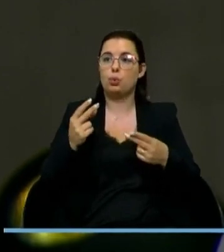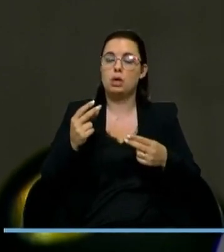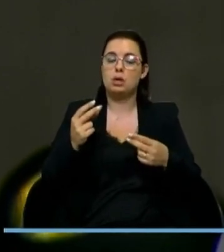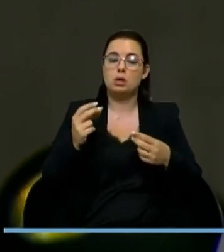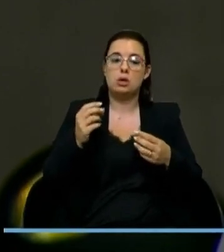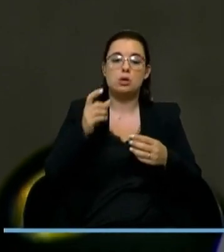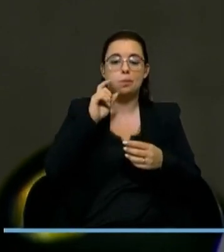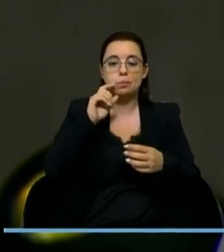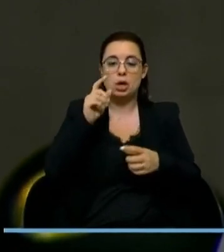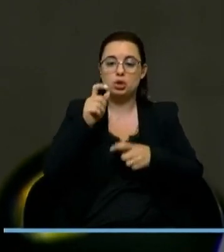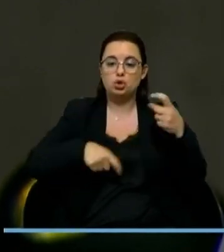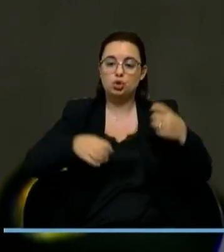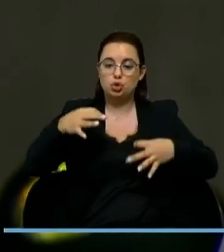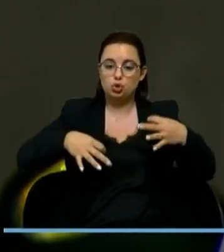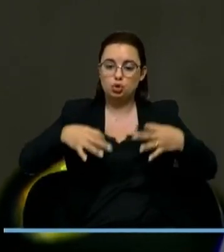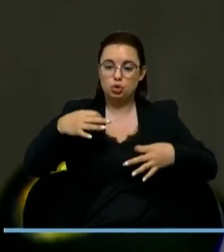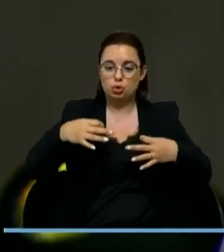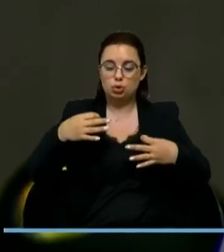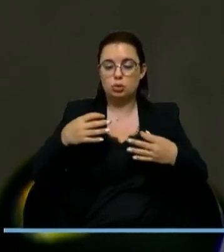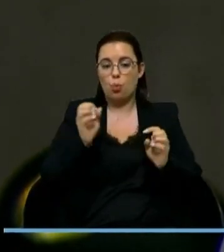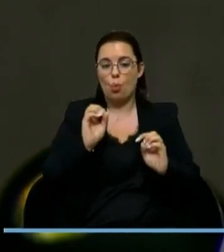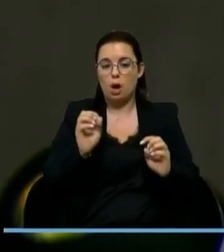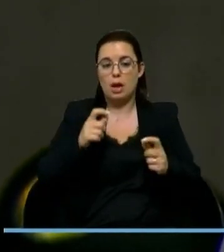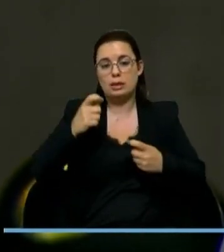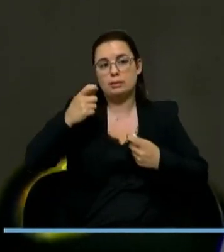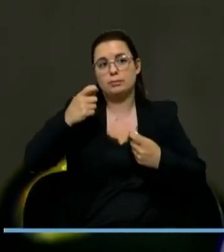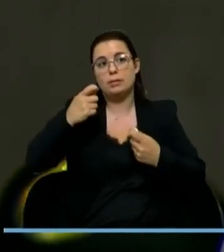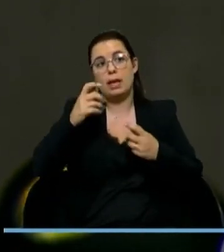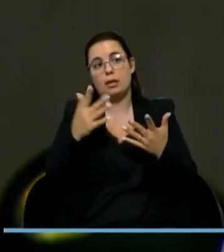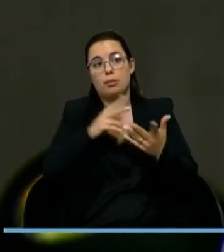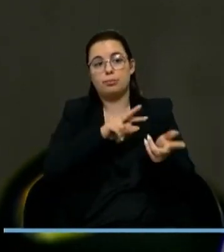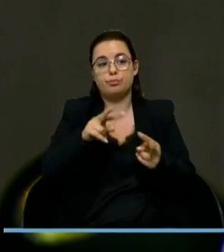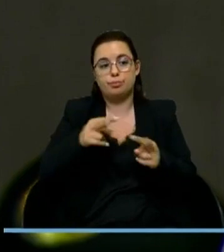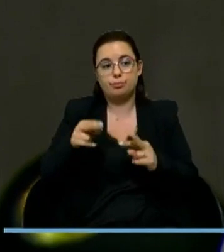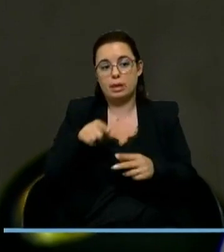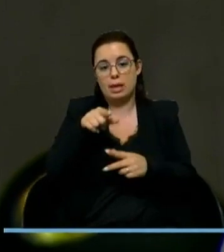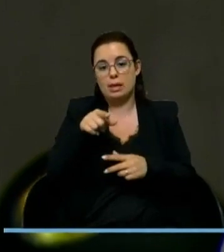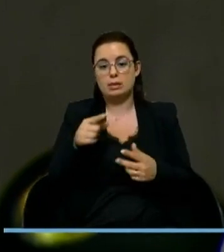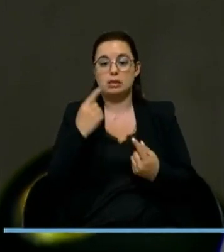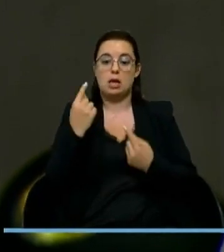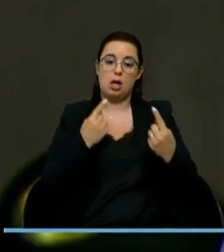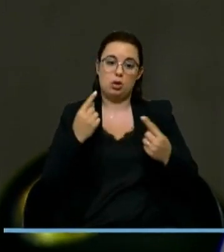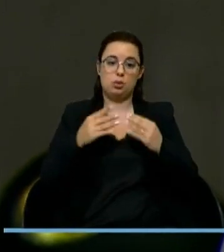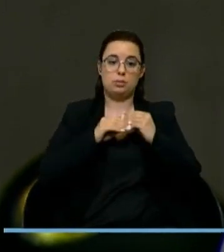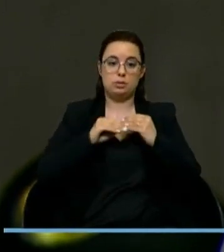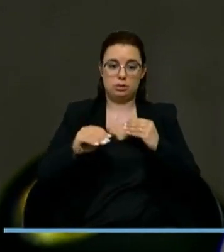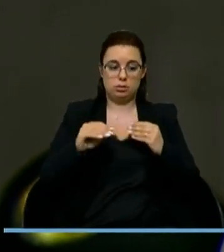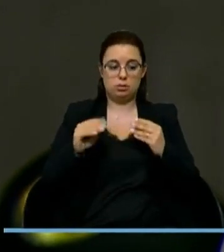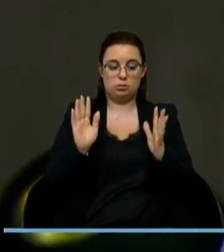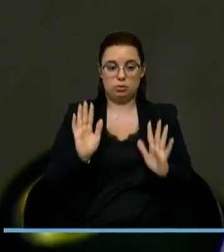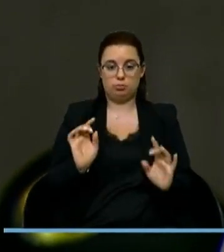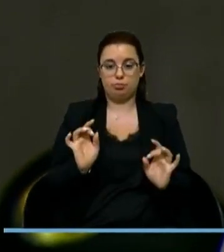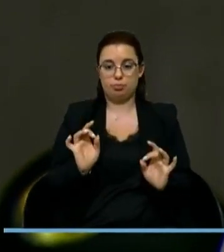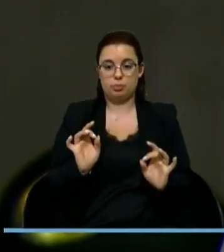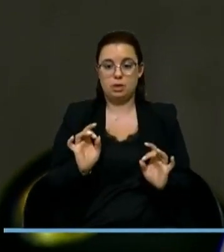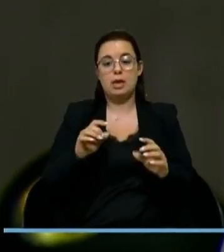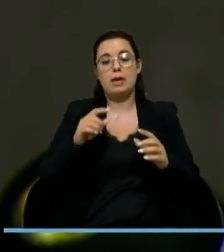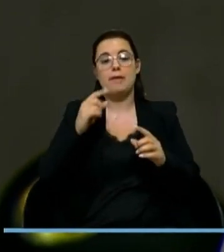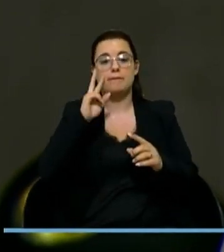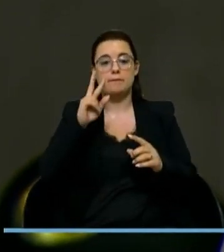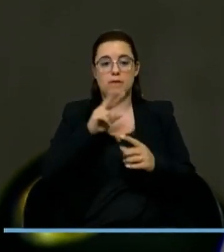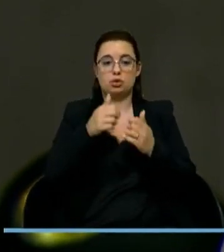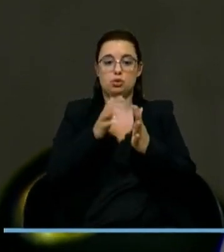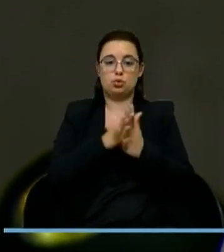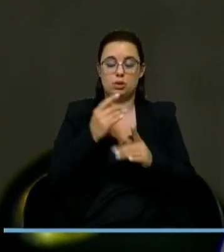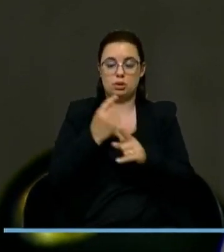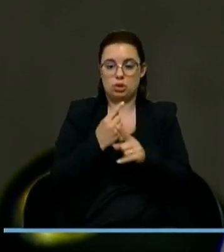uma segurança jurídica para efetuar este tipo de transações. E neste momento, com algumas isenções cirúrgicas e tendo em conta todos os